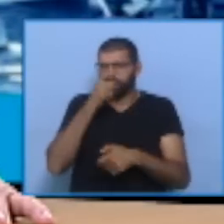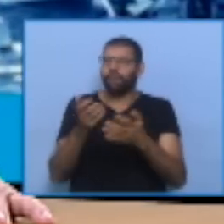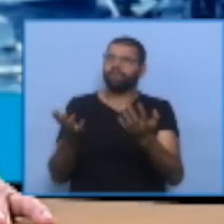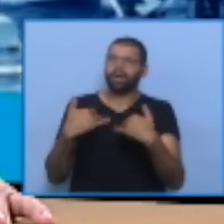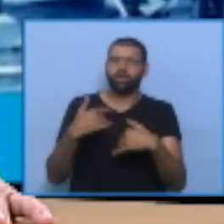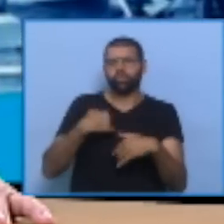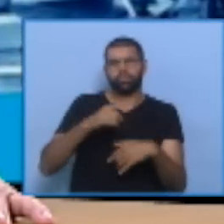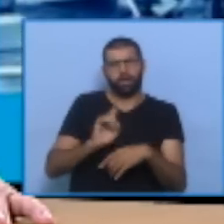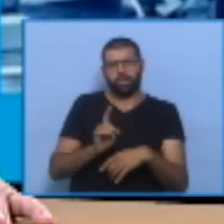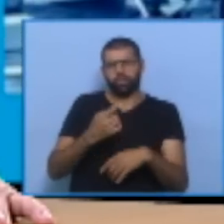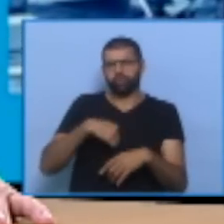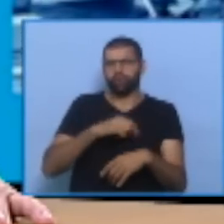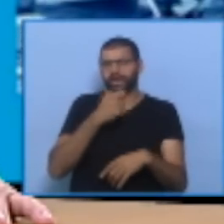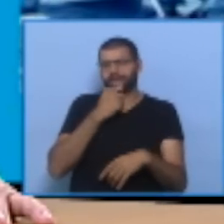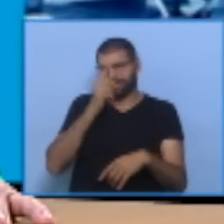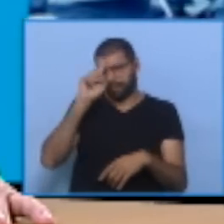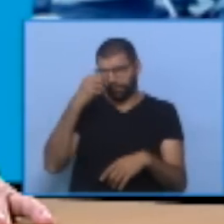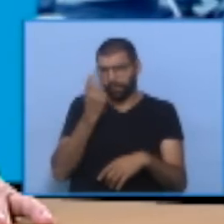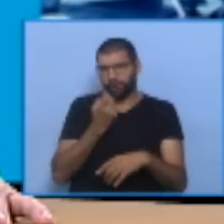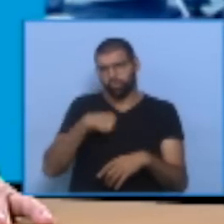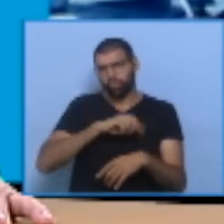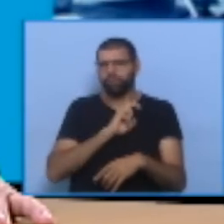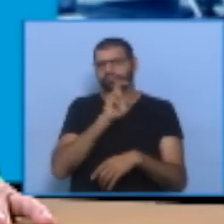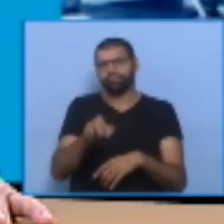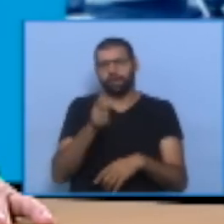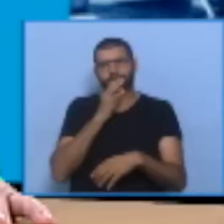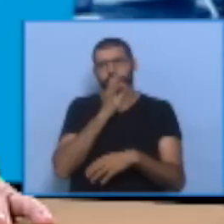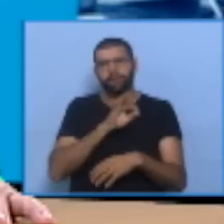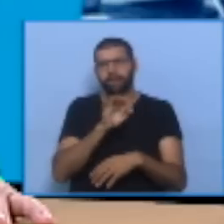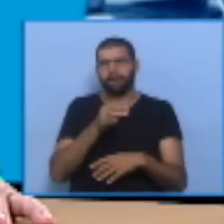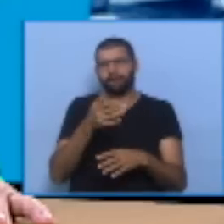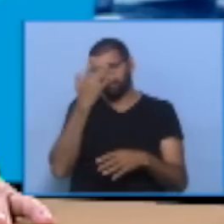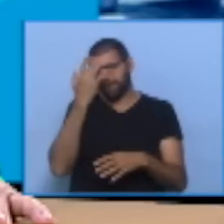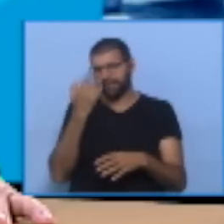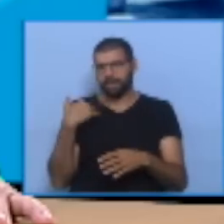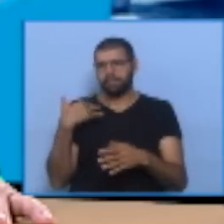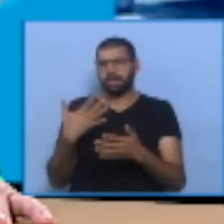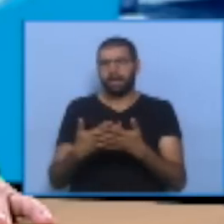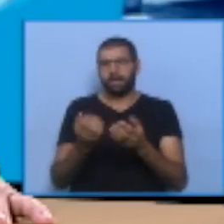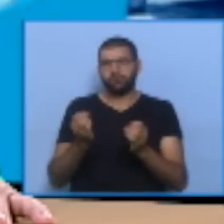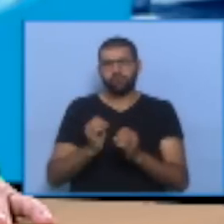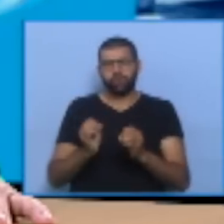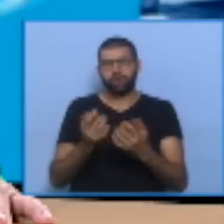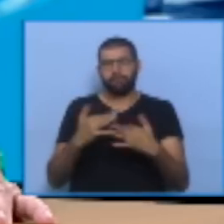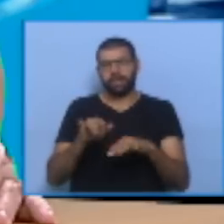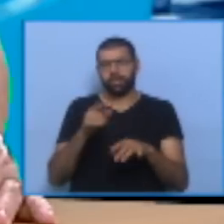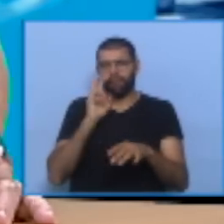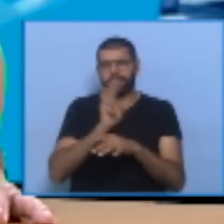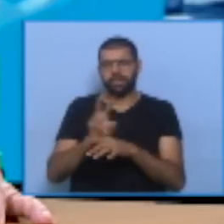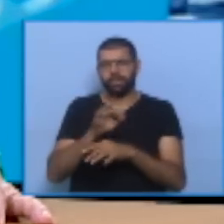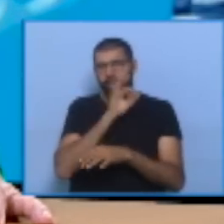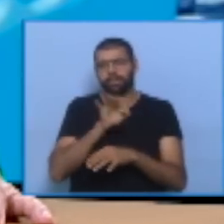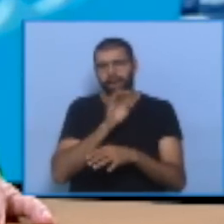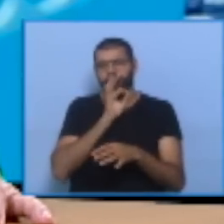nós. Nós, tendo conhecimento, nós visitamos as famílias. Não tem sido fácil ultimamente, mas nós visitamos as famílias e é